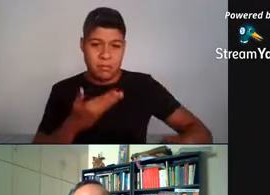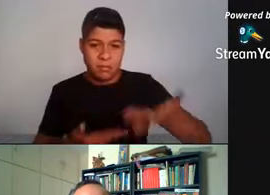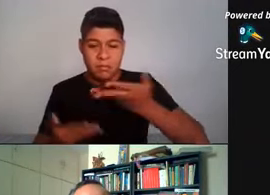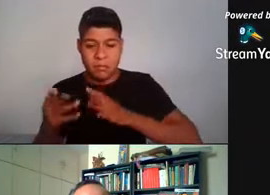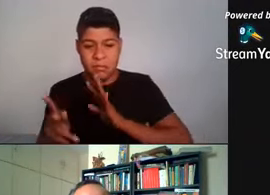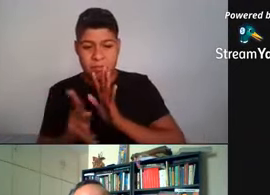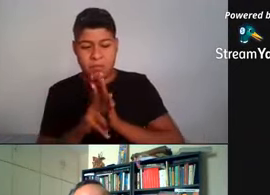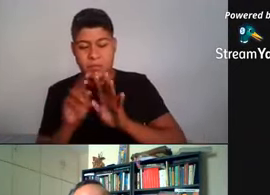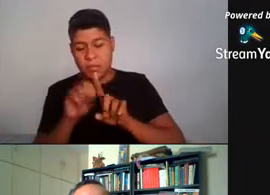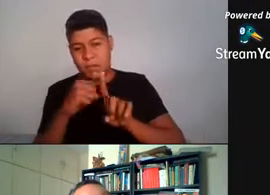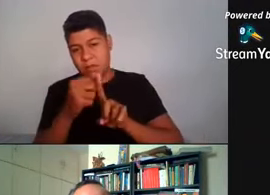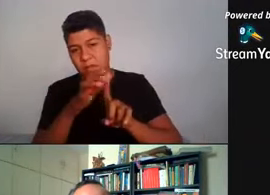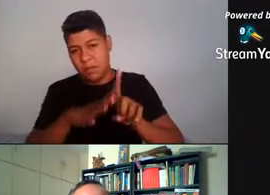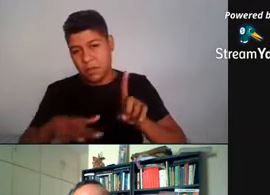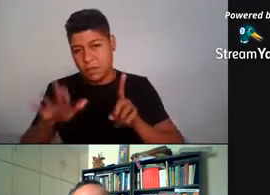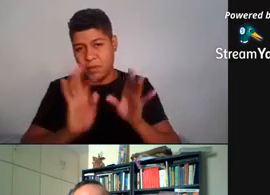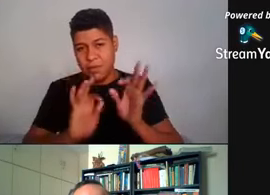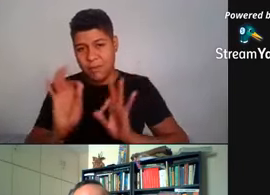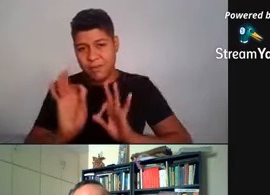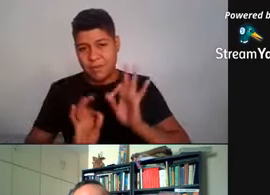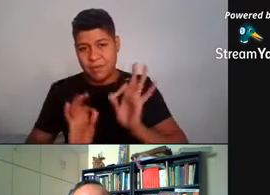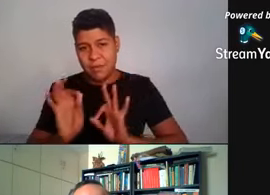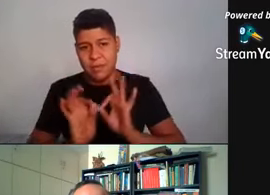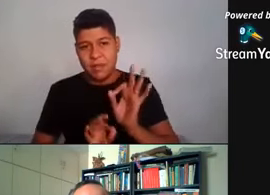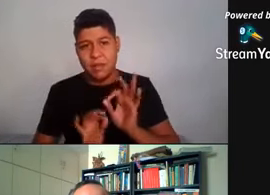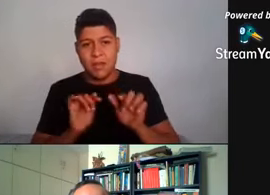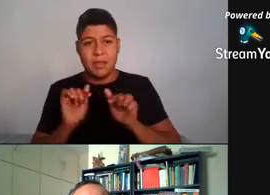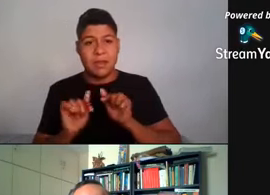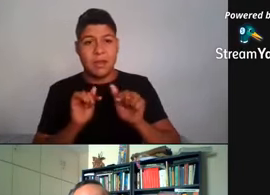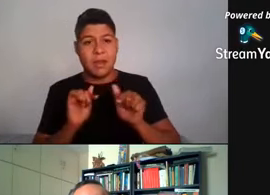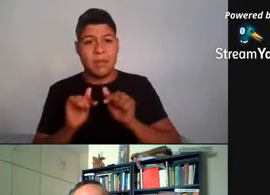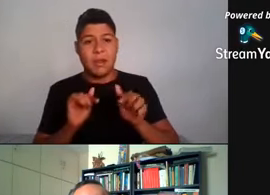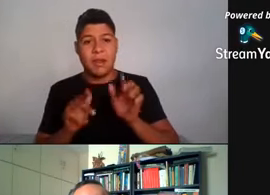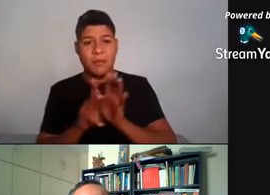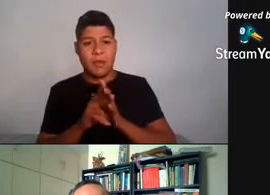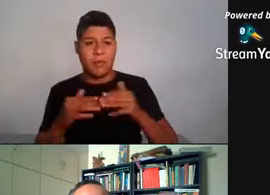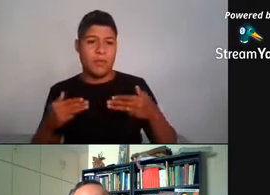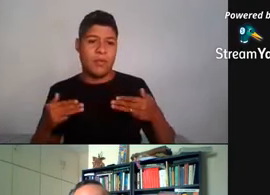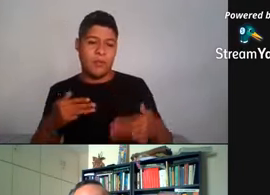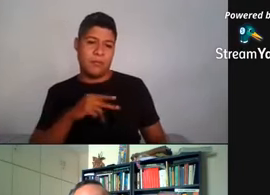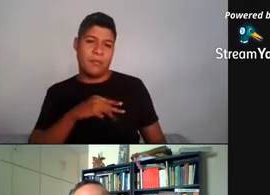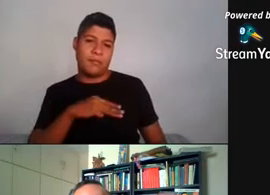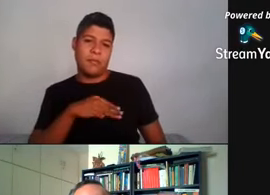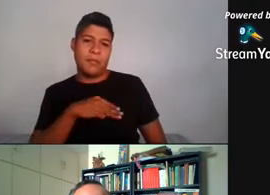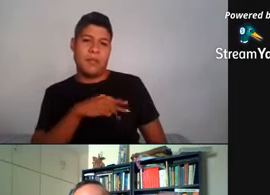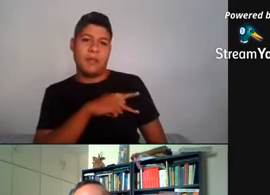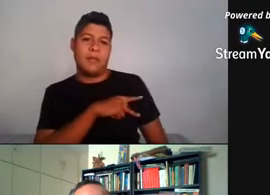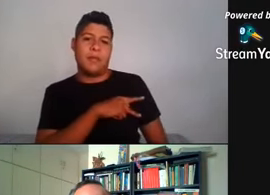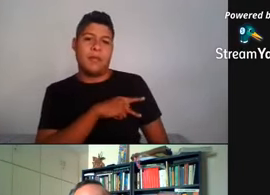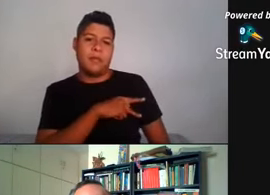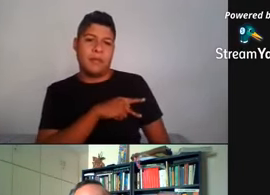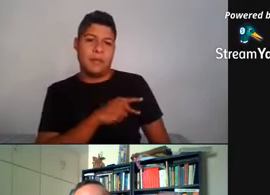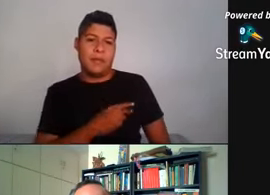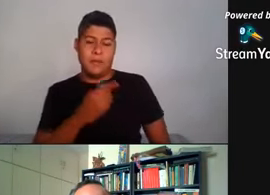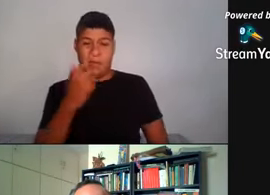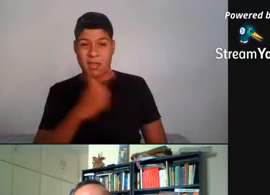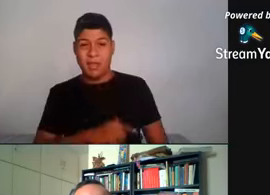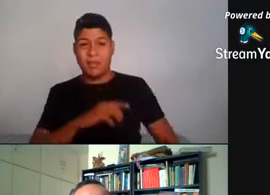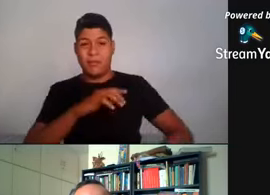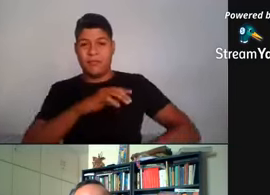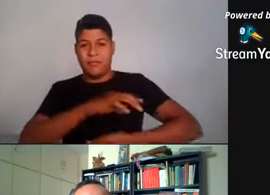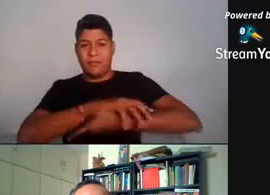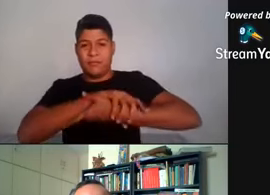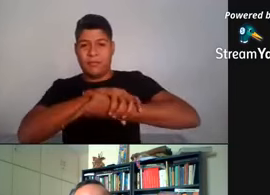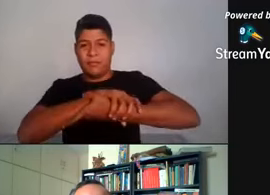sociedade civil mais organizada, do trabalho do Ministério Público. Então, eu sou muito parceiro agora